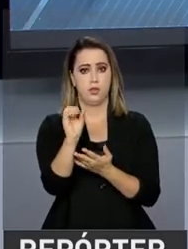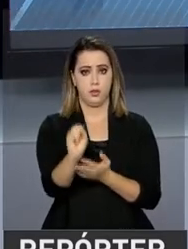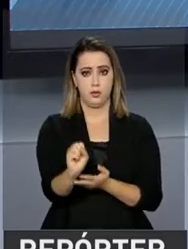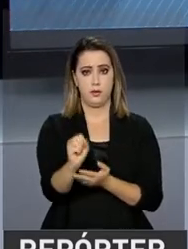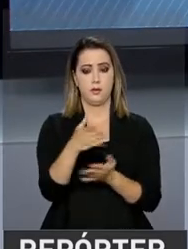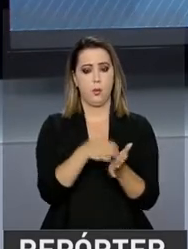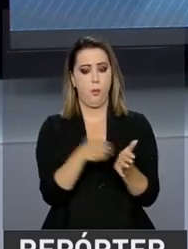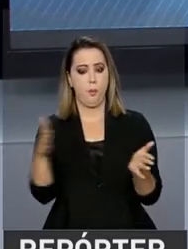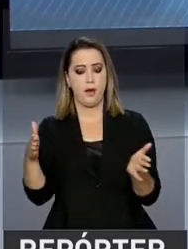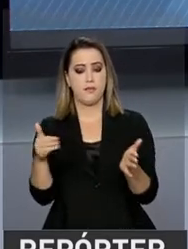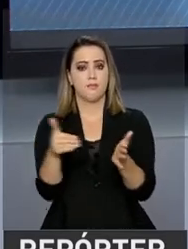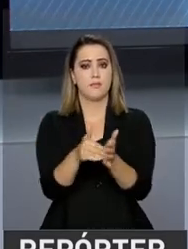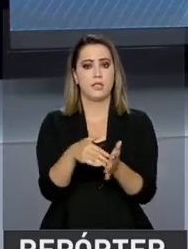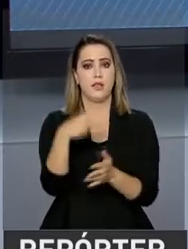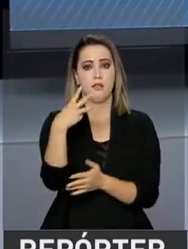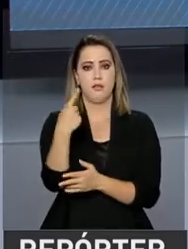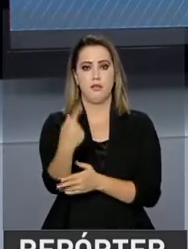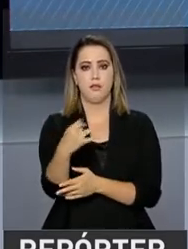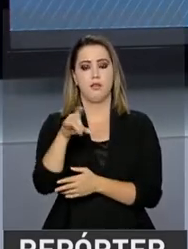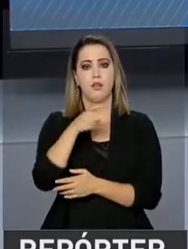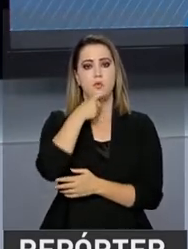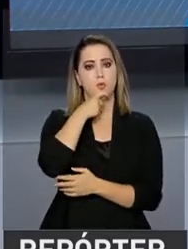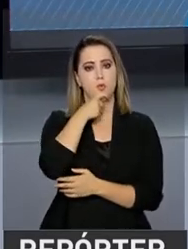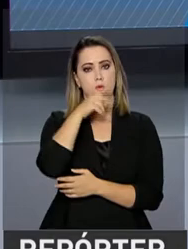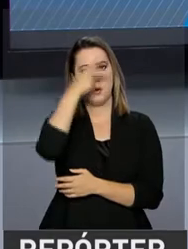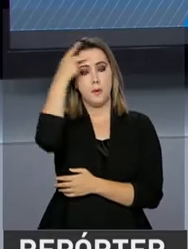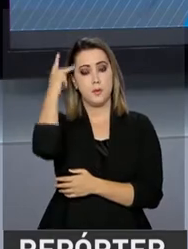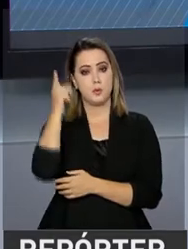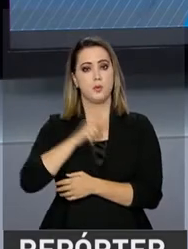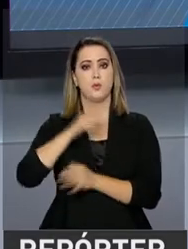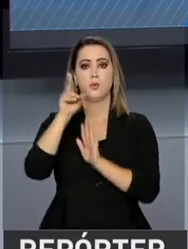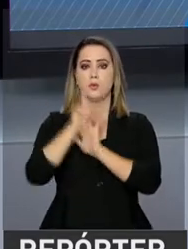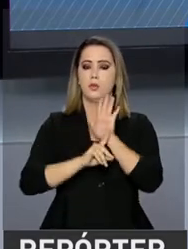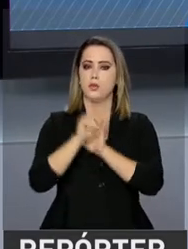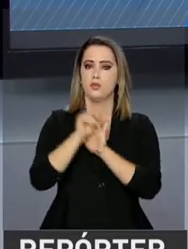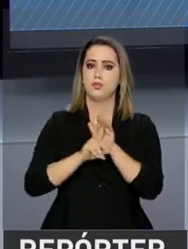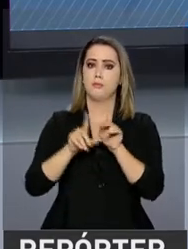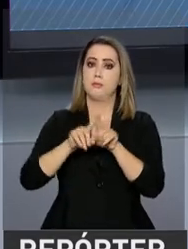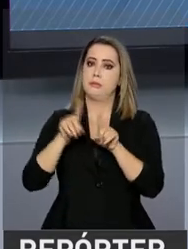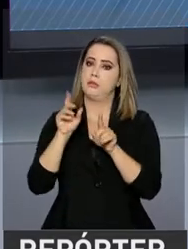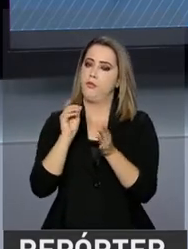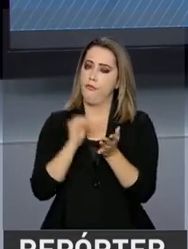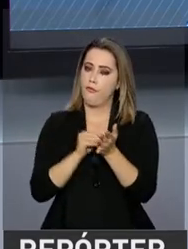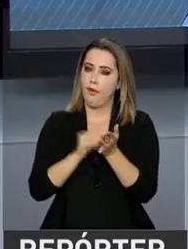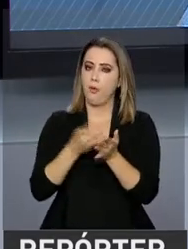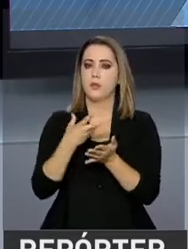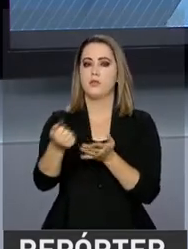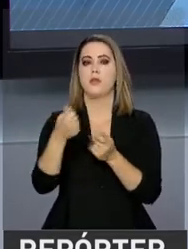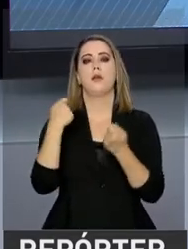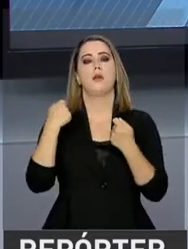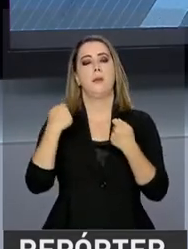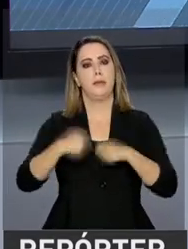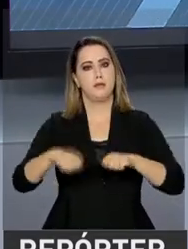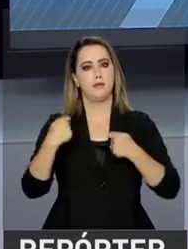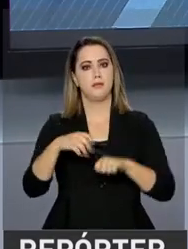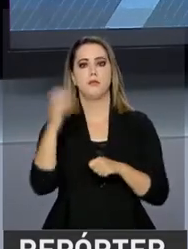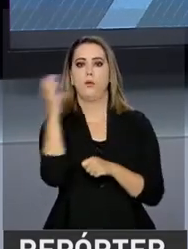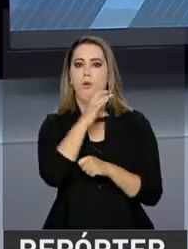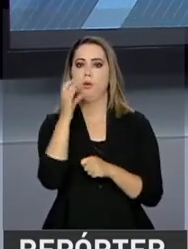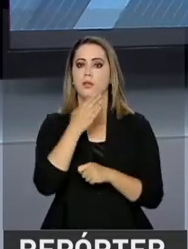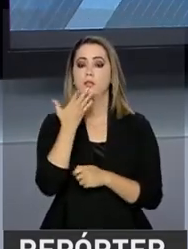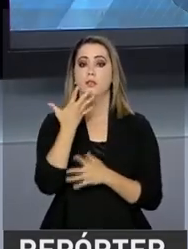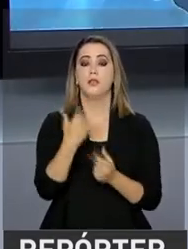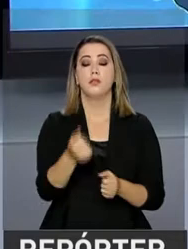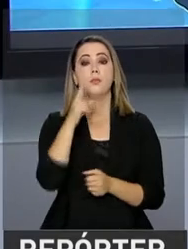o prazo termina no dia 31 de julho e quem tem direito ainda não tirou benefício é bom se apressar nós vamos então conversar